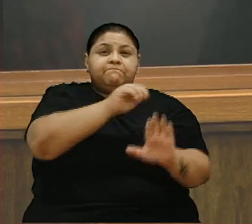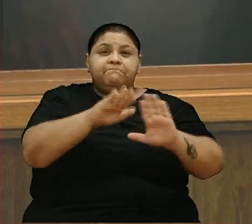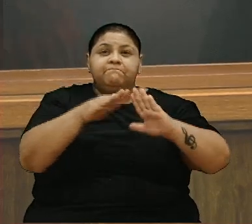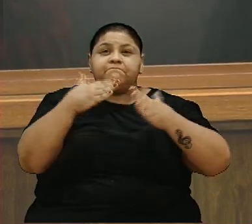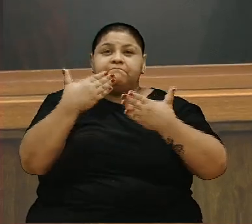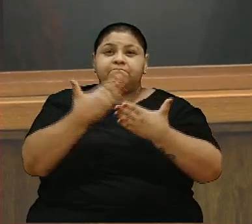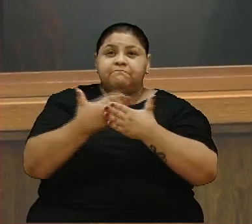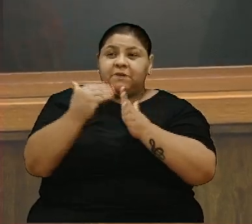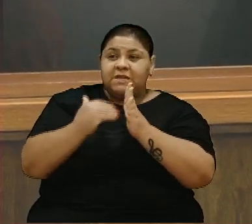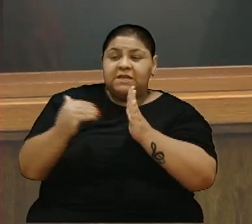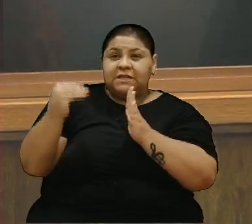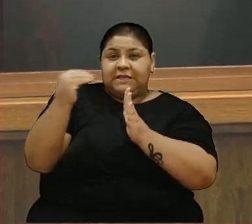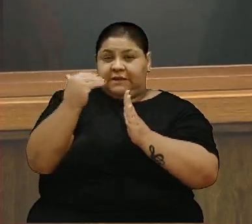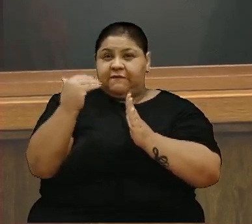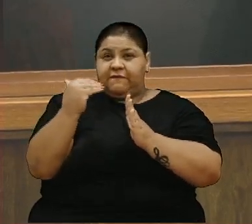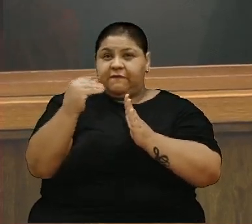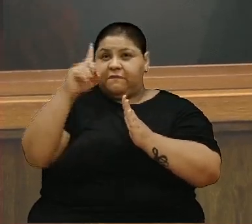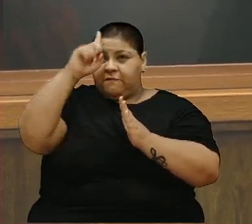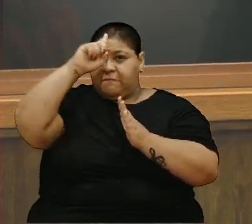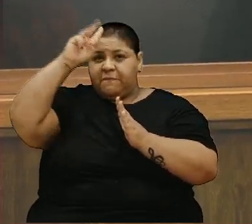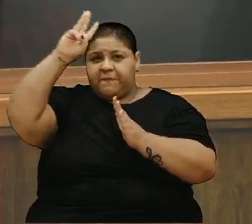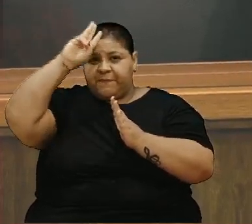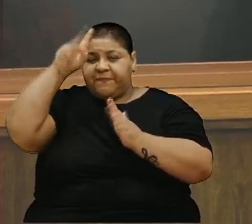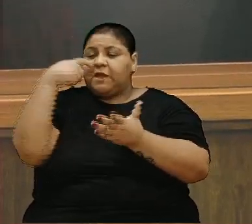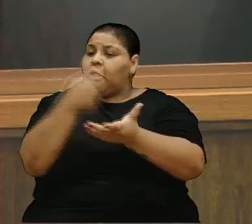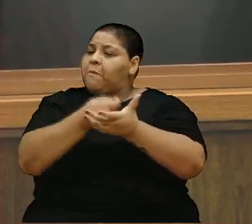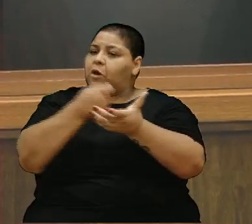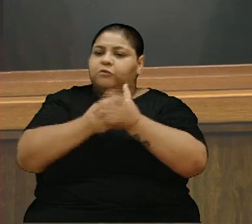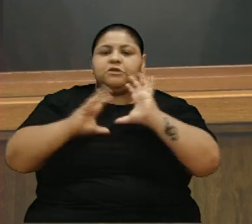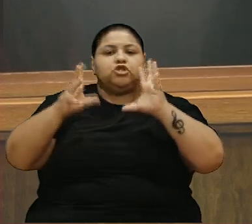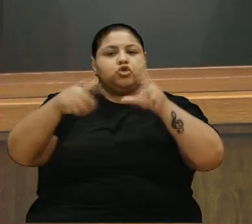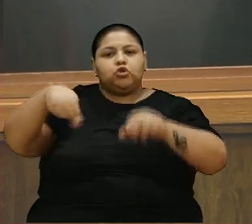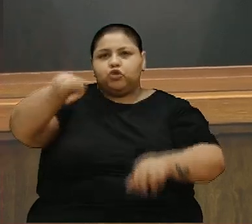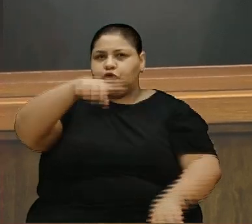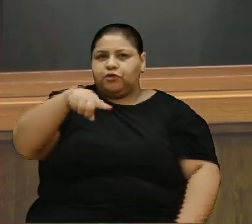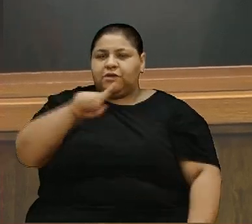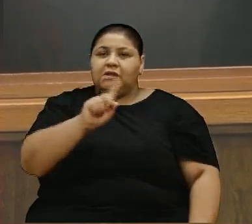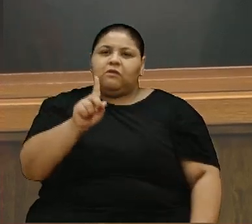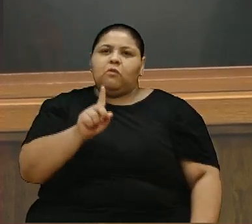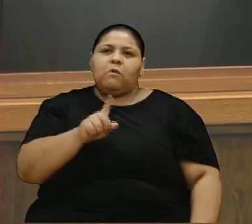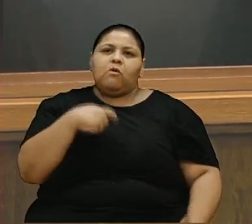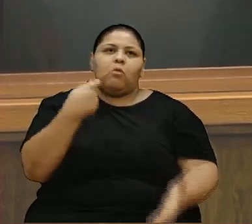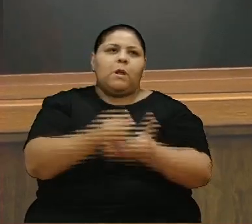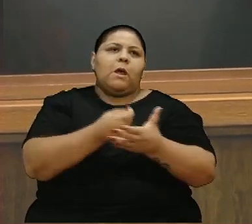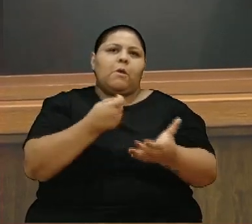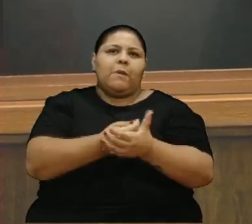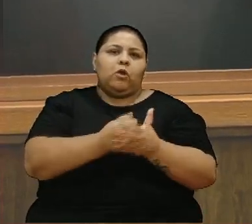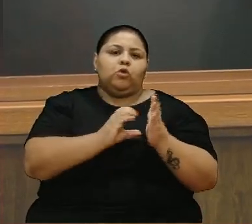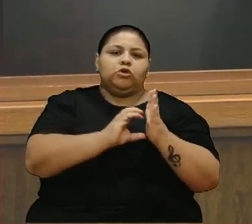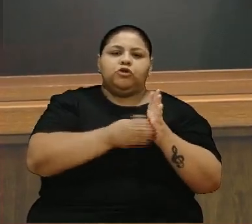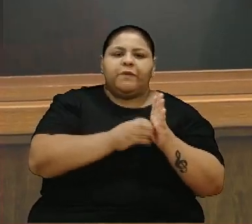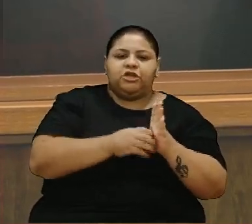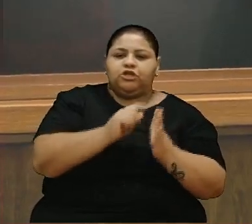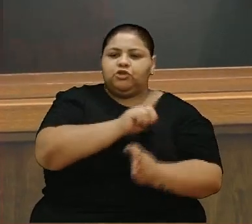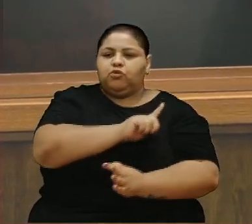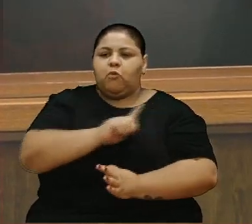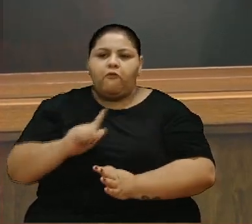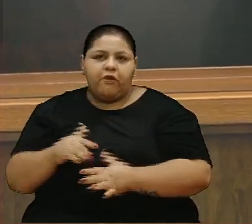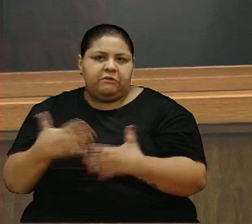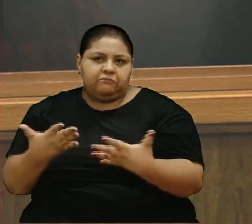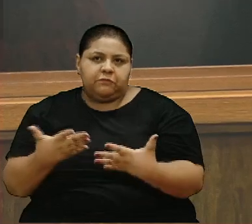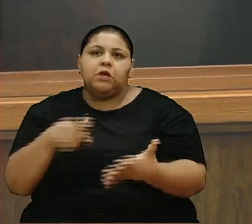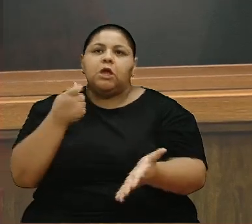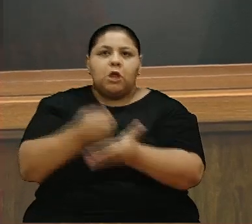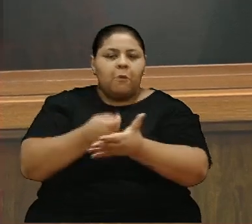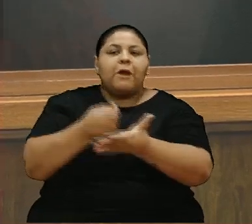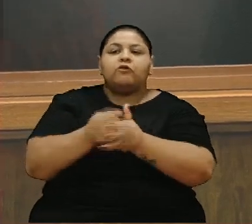de nível médio. Então, é uma luta de todos e de todas nós, não é uma luta partidária de um governo, enfim, é uma